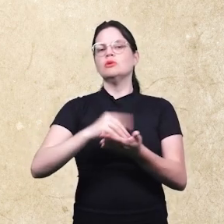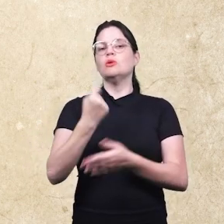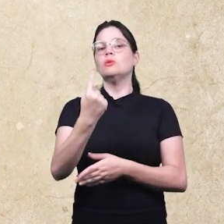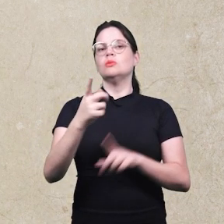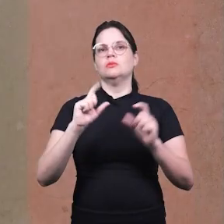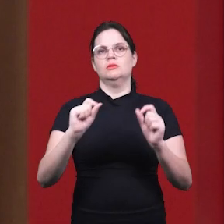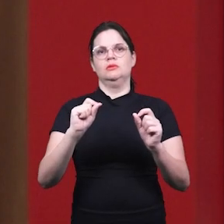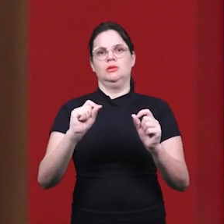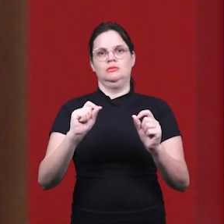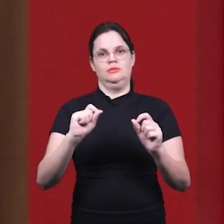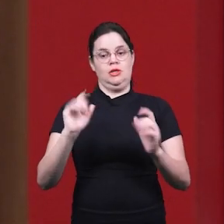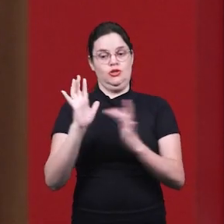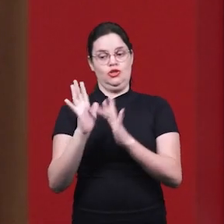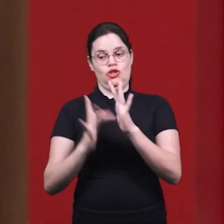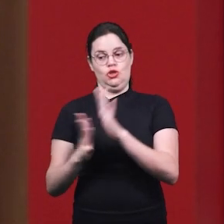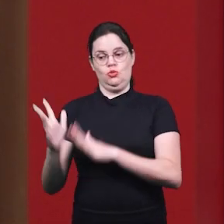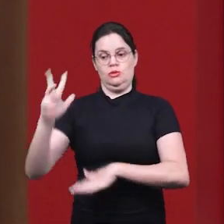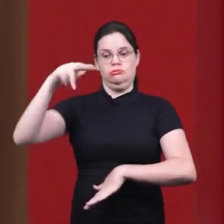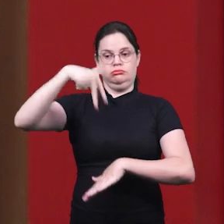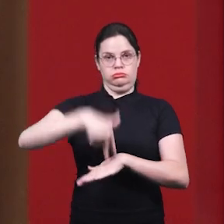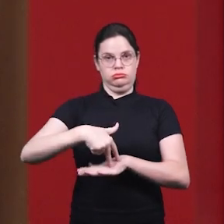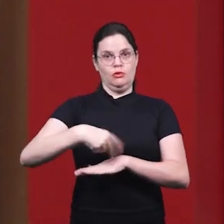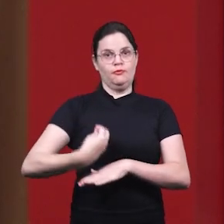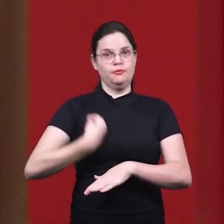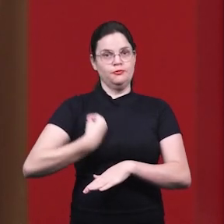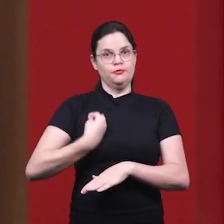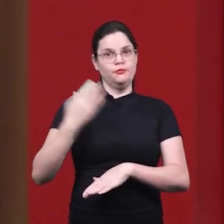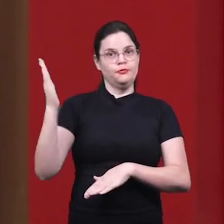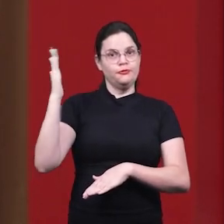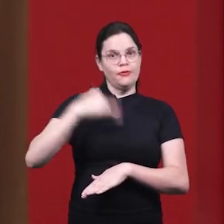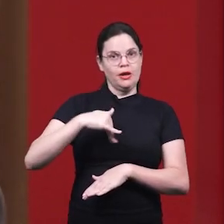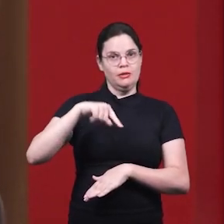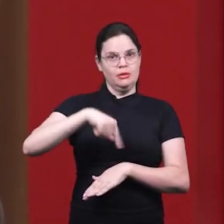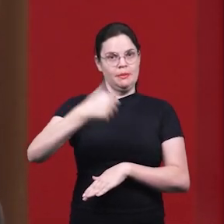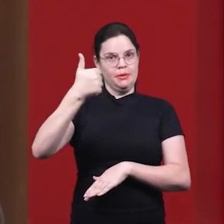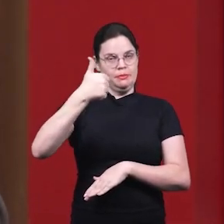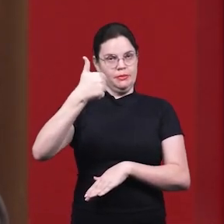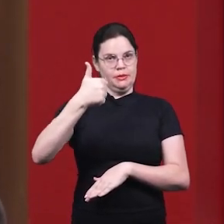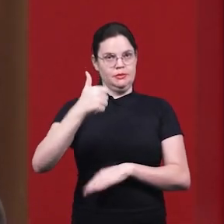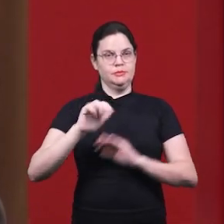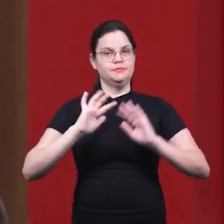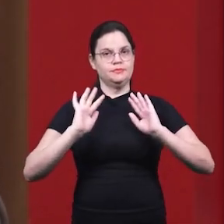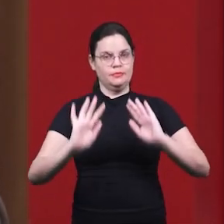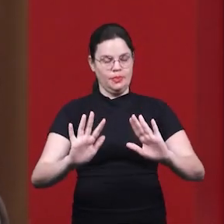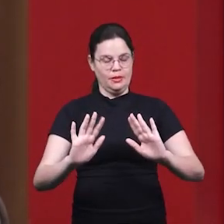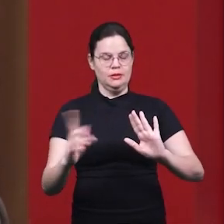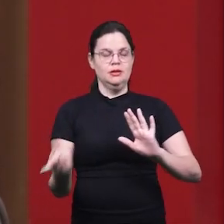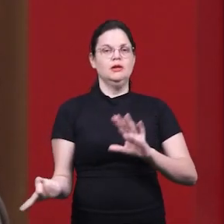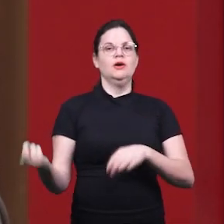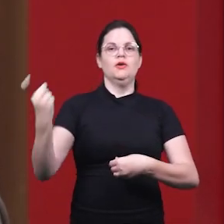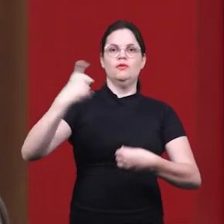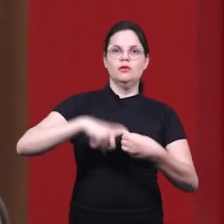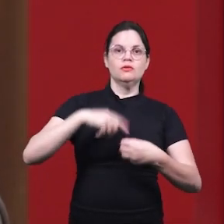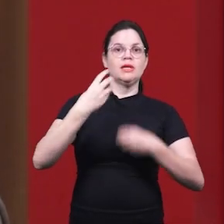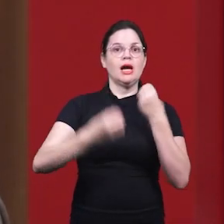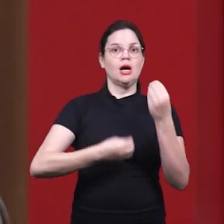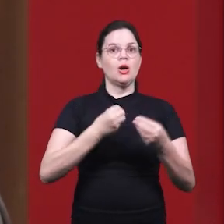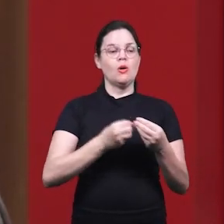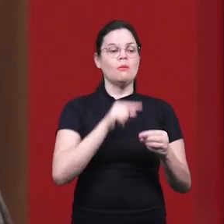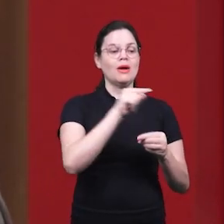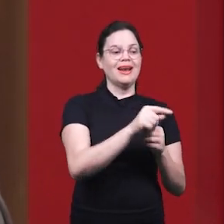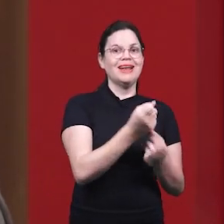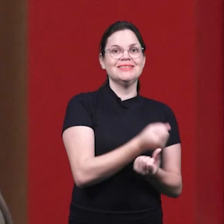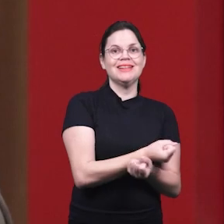O Messias veio. Então, a primeira parte cumpriu aqui. Eu vou voltar aqui. A ordem da saída do